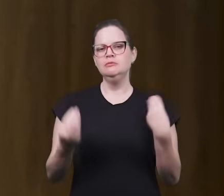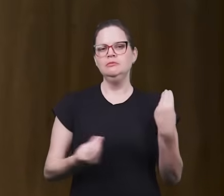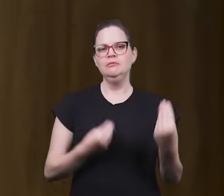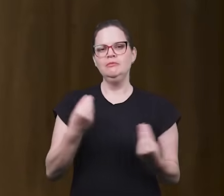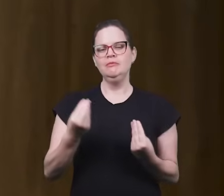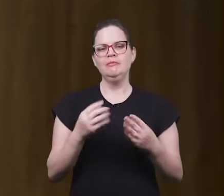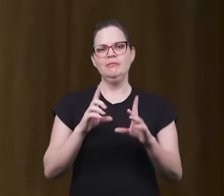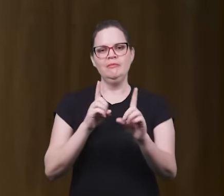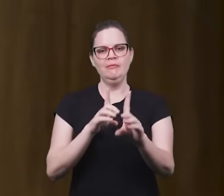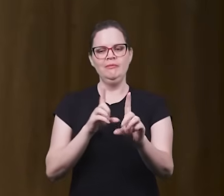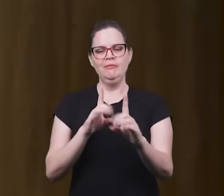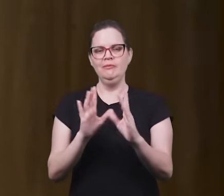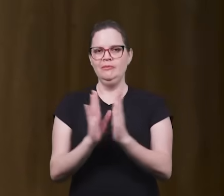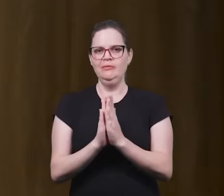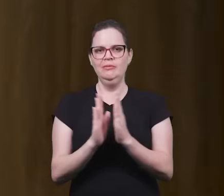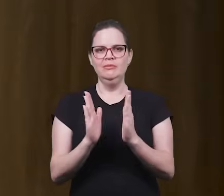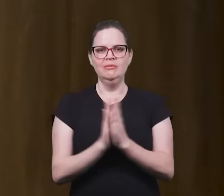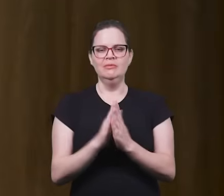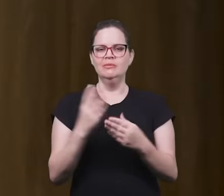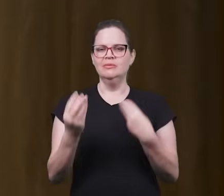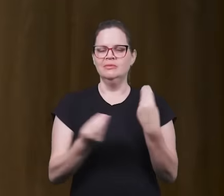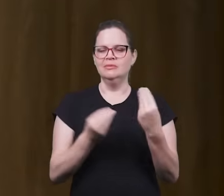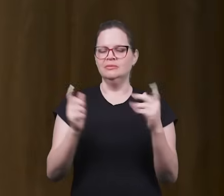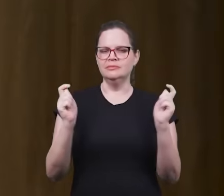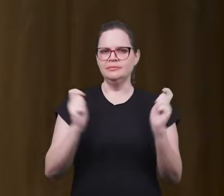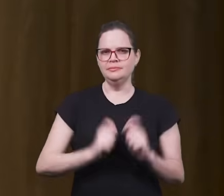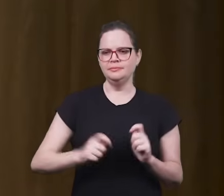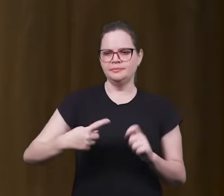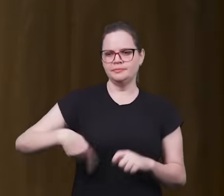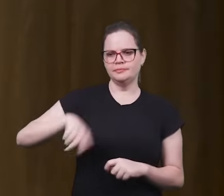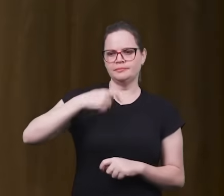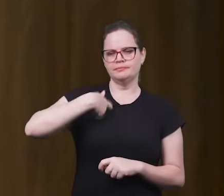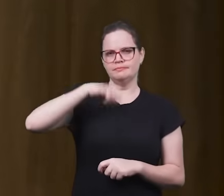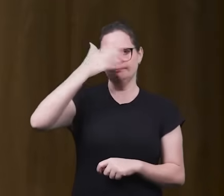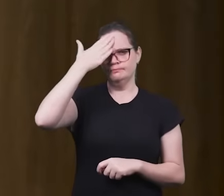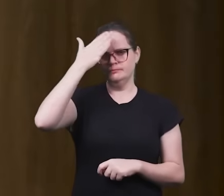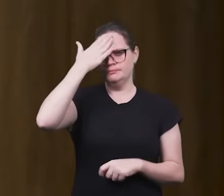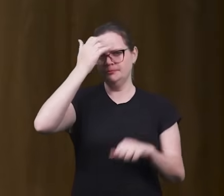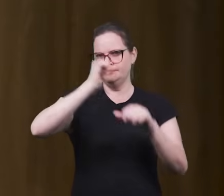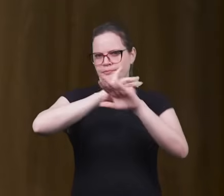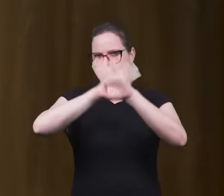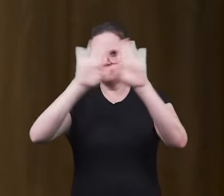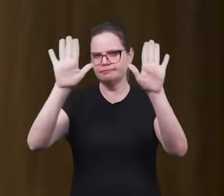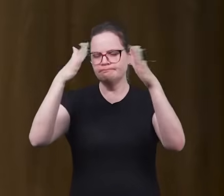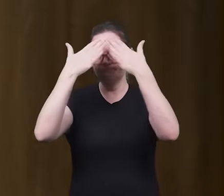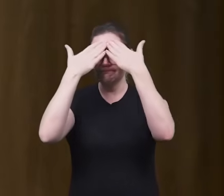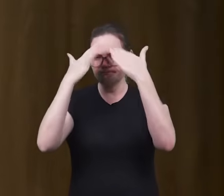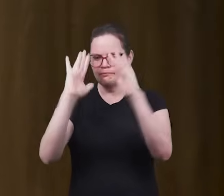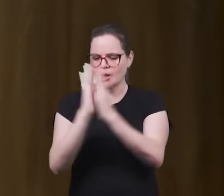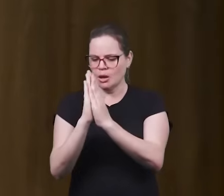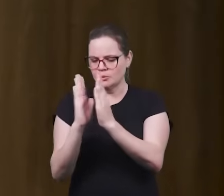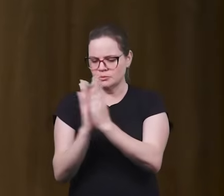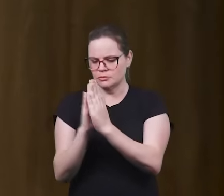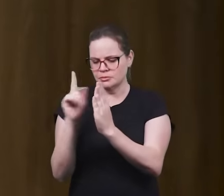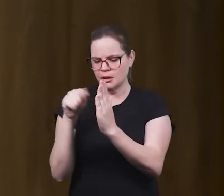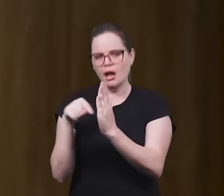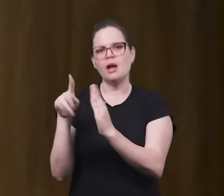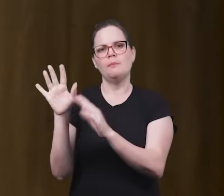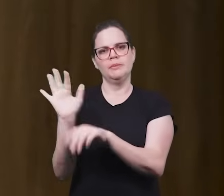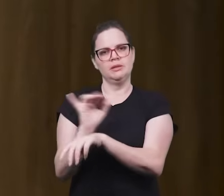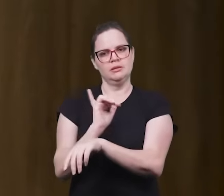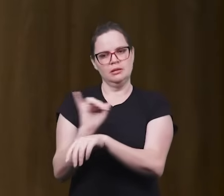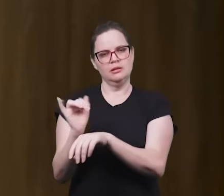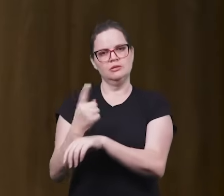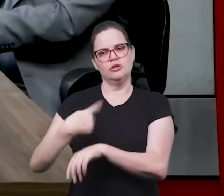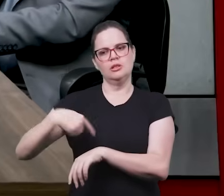que a doutrina, ela abre a nossa mente para entender que a oração é um recurso, mas ele tem todo